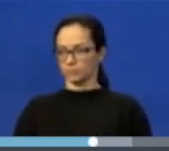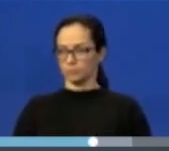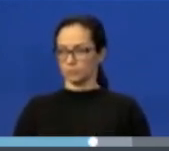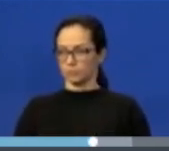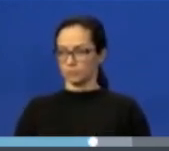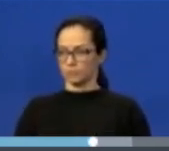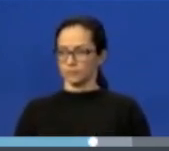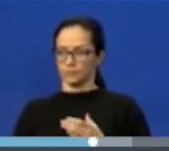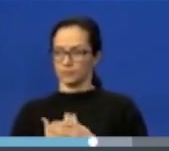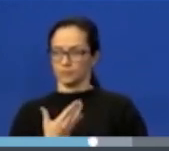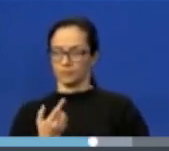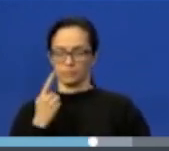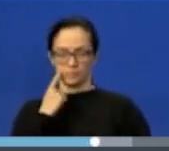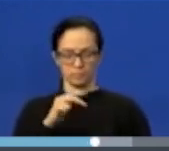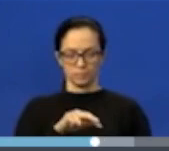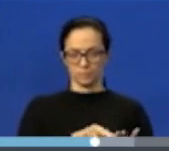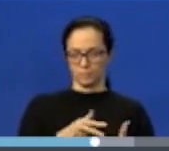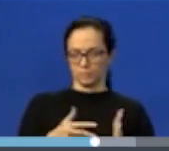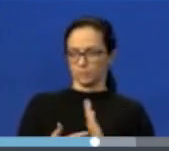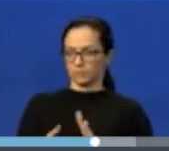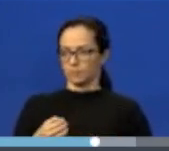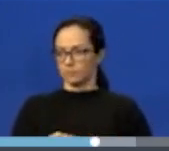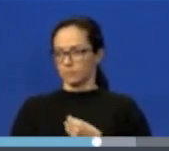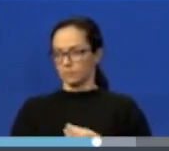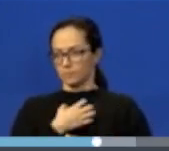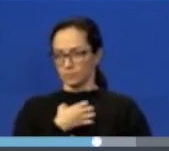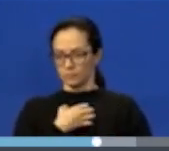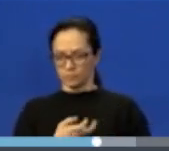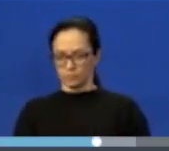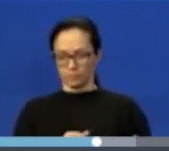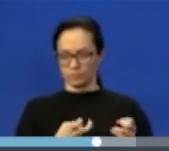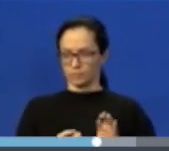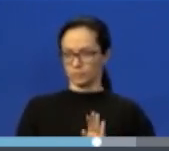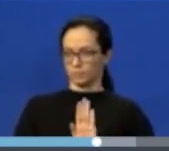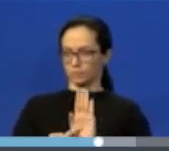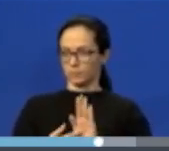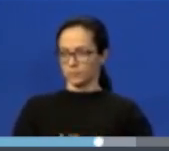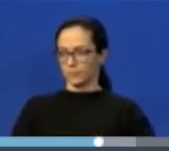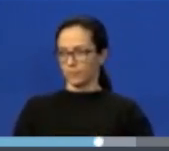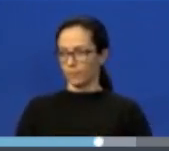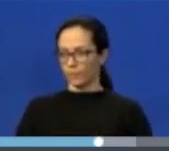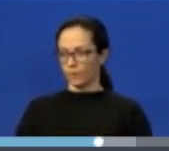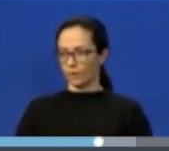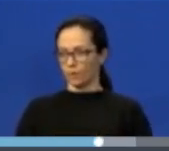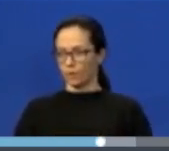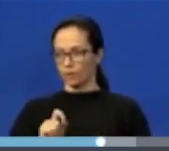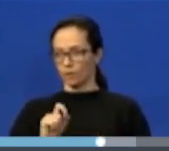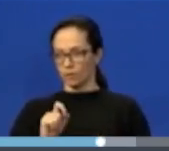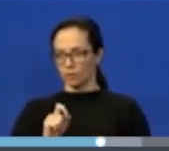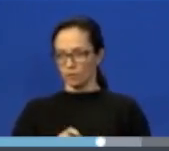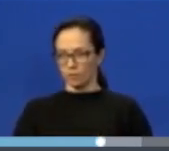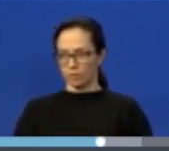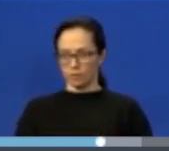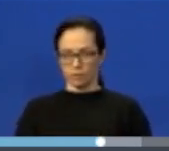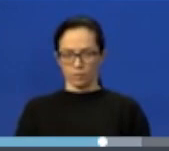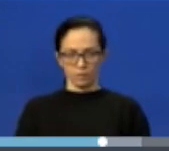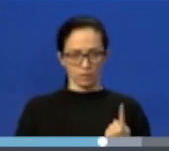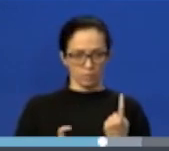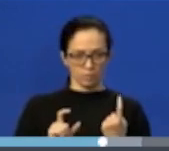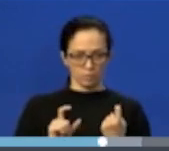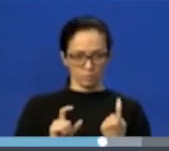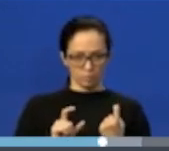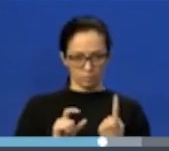e essa alteração, então, significa que o indivíduo, ele, na verdade, tem não uma